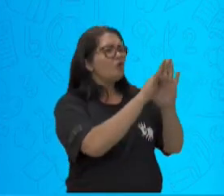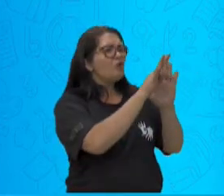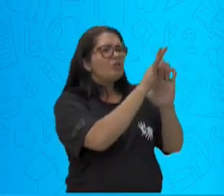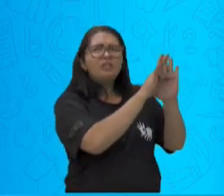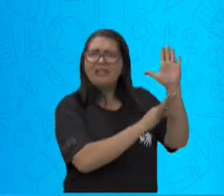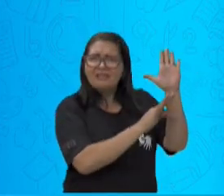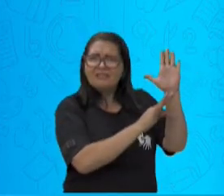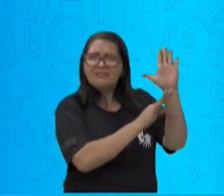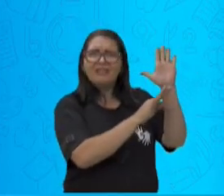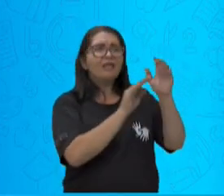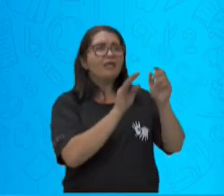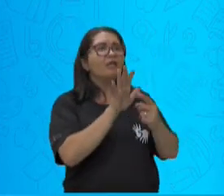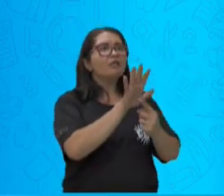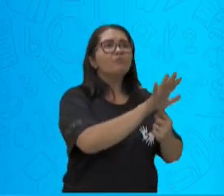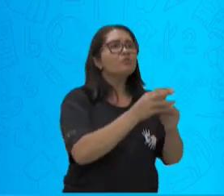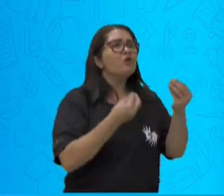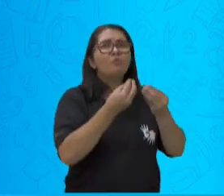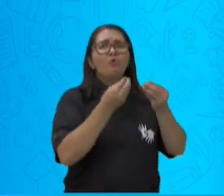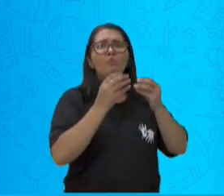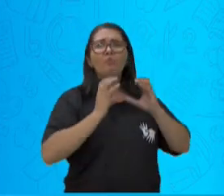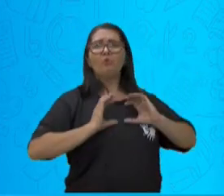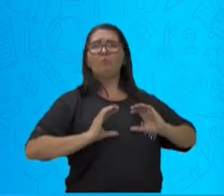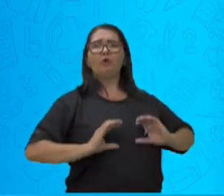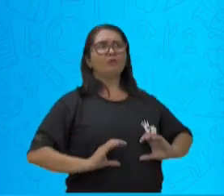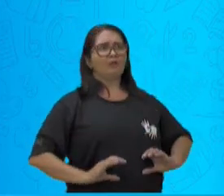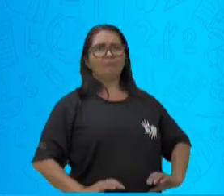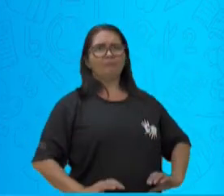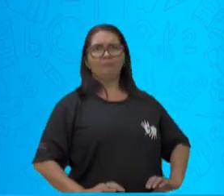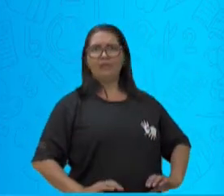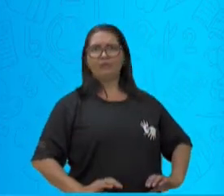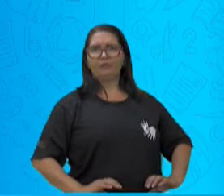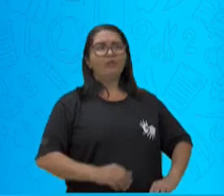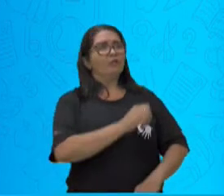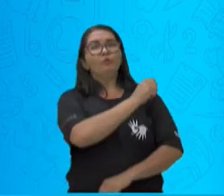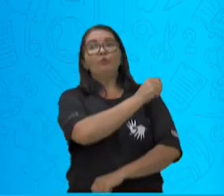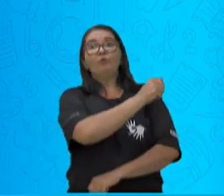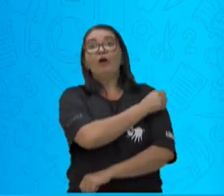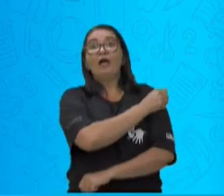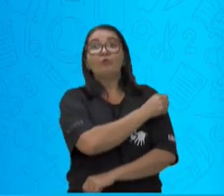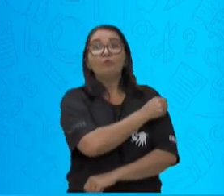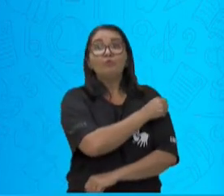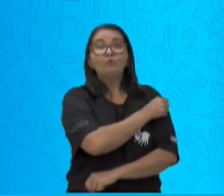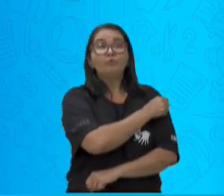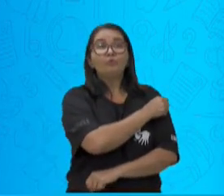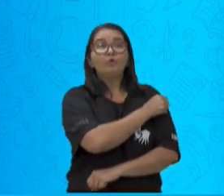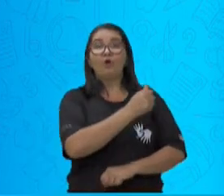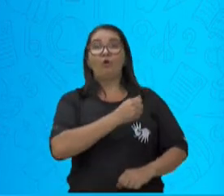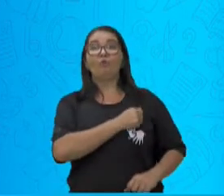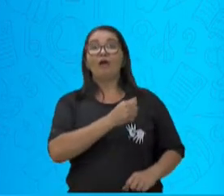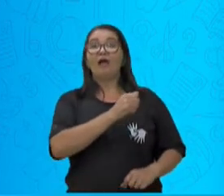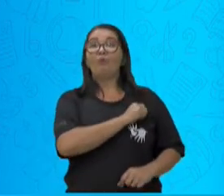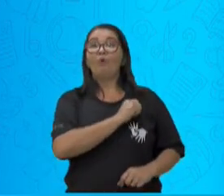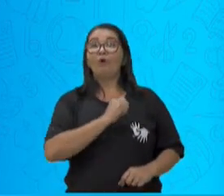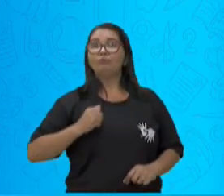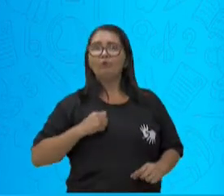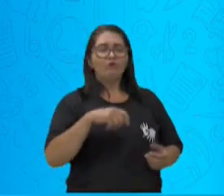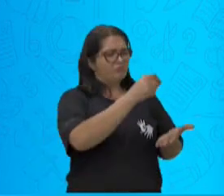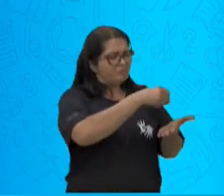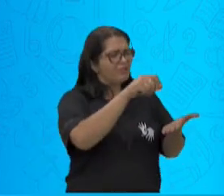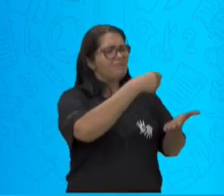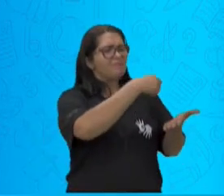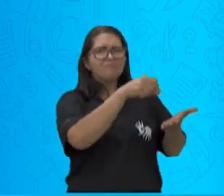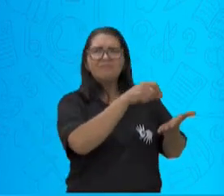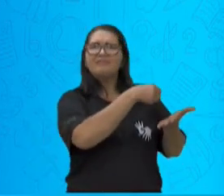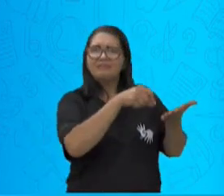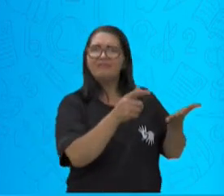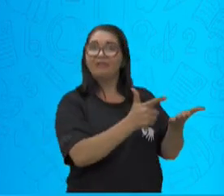do interlocutor, apresentando minuciosamente regras a serem seguidas e penalidades